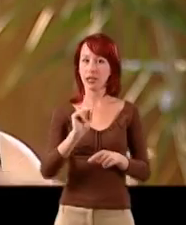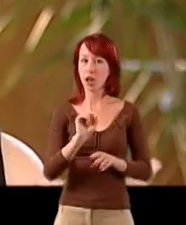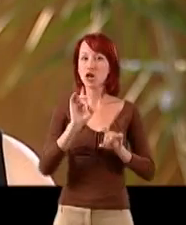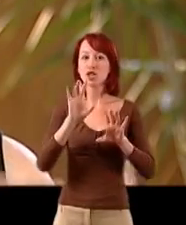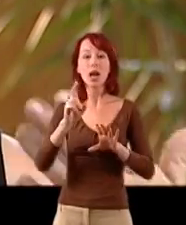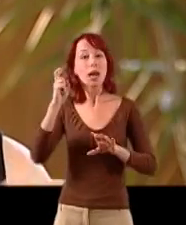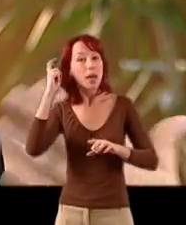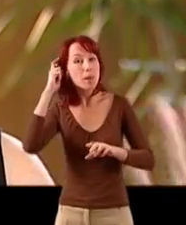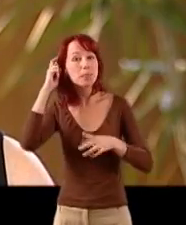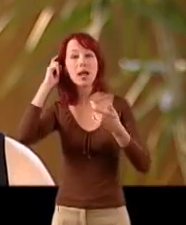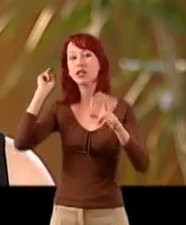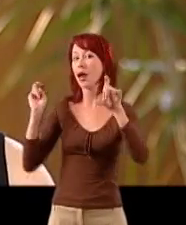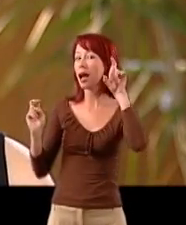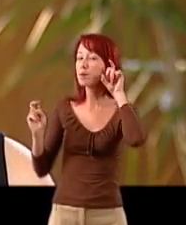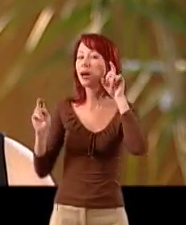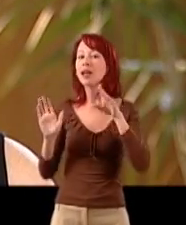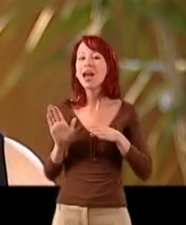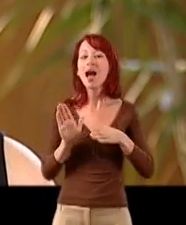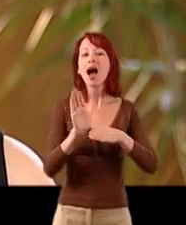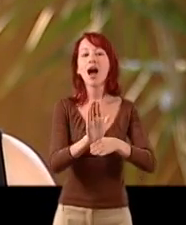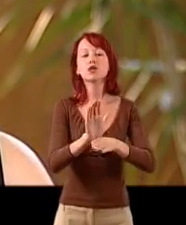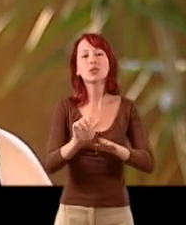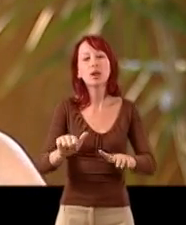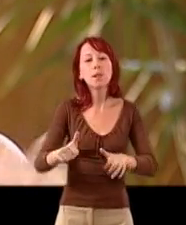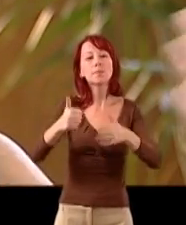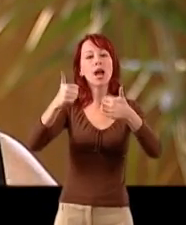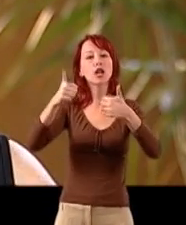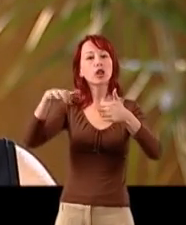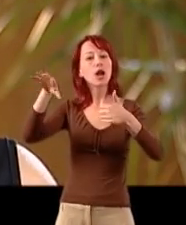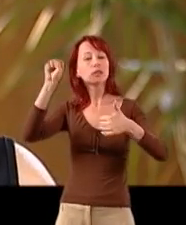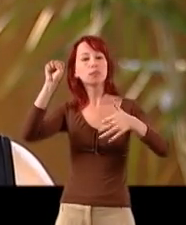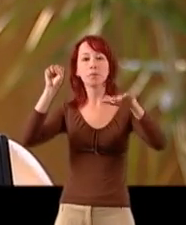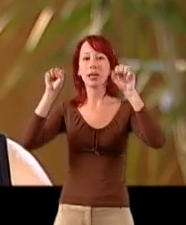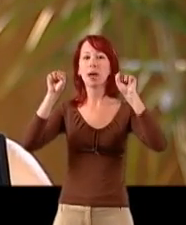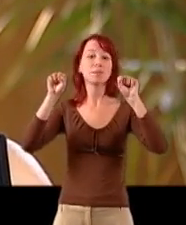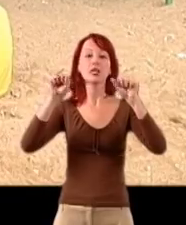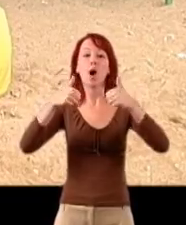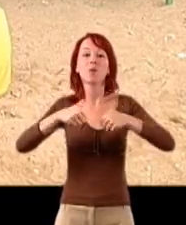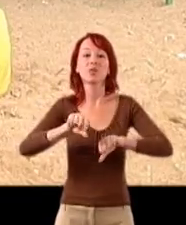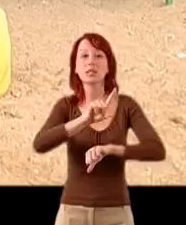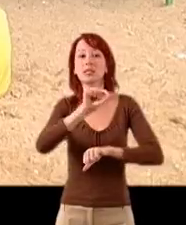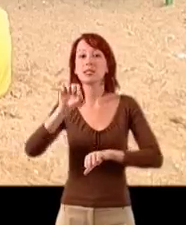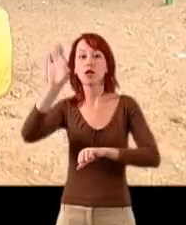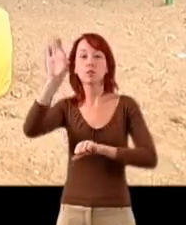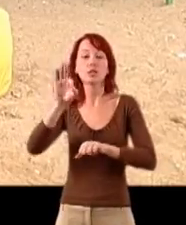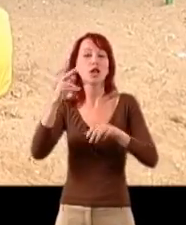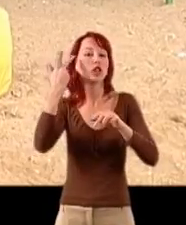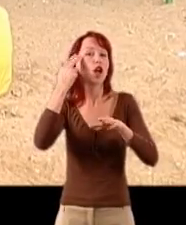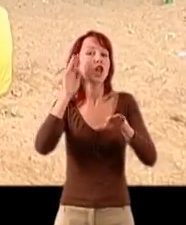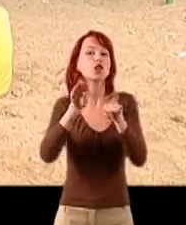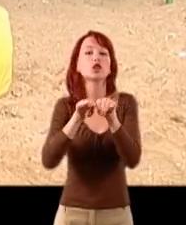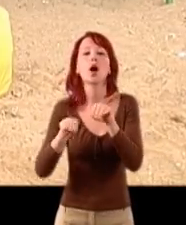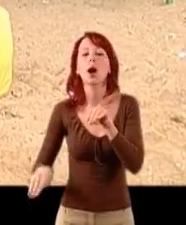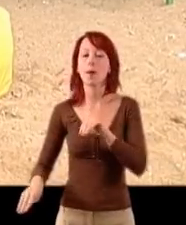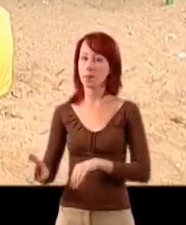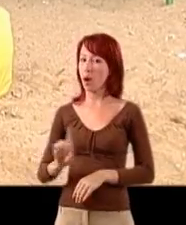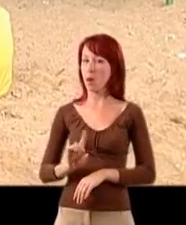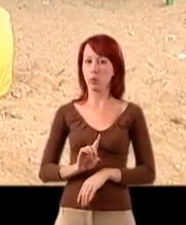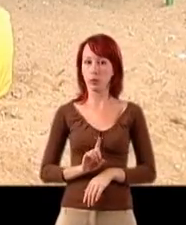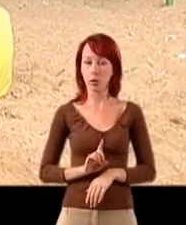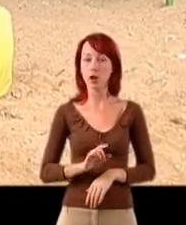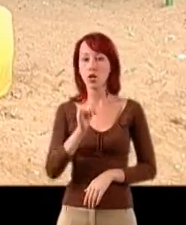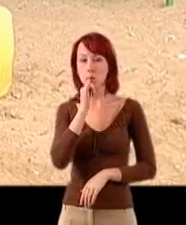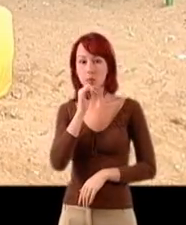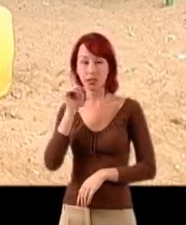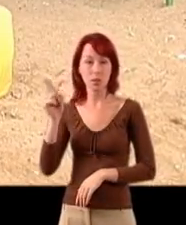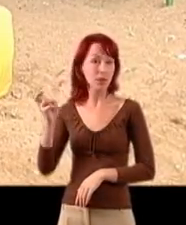a condição auditiva da pessoa, mas não remete à normalidade. Como ele está dentro de uma clínica, dentro de um polo